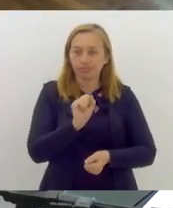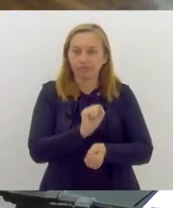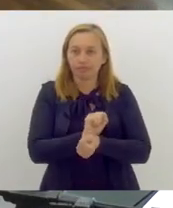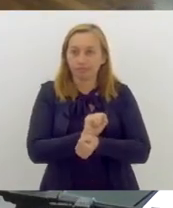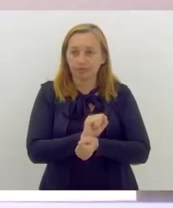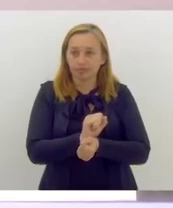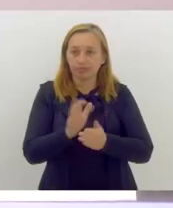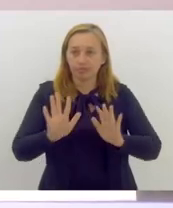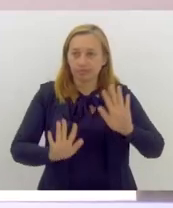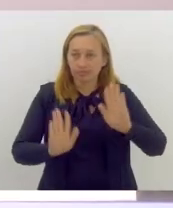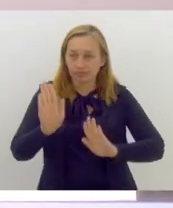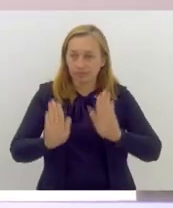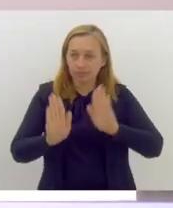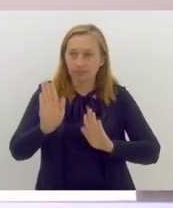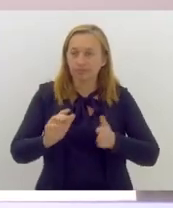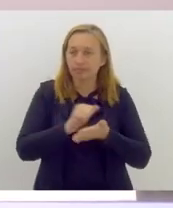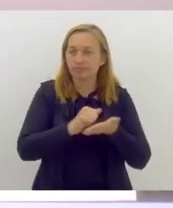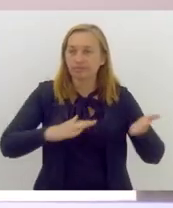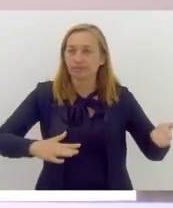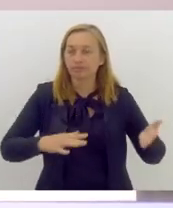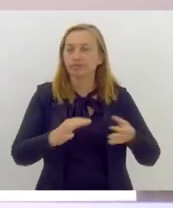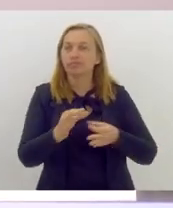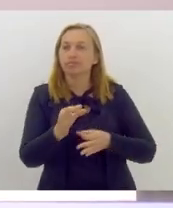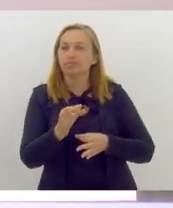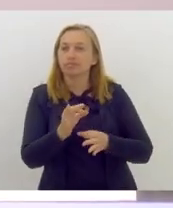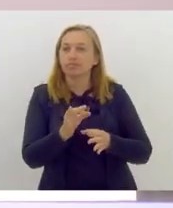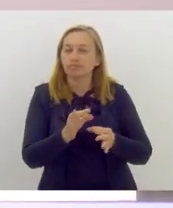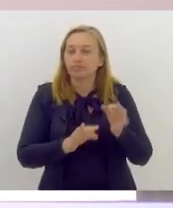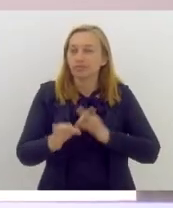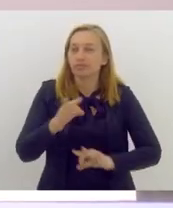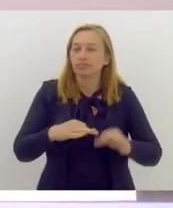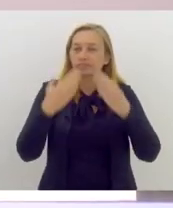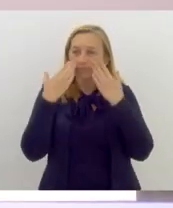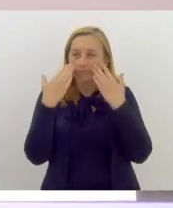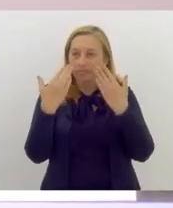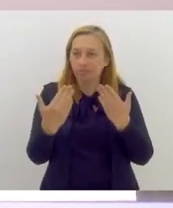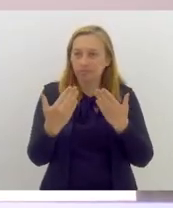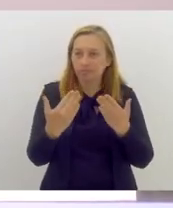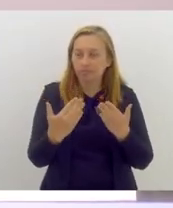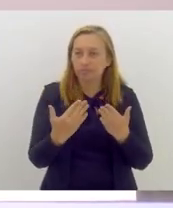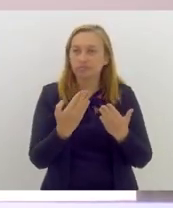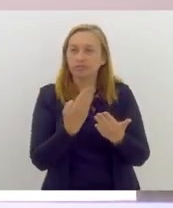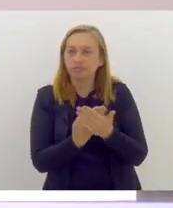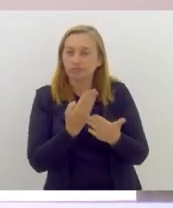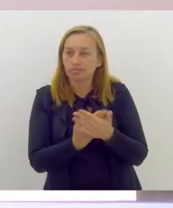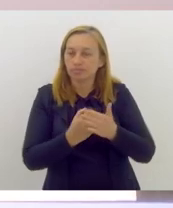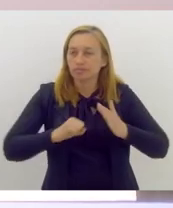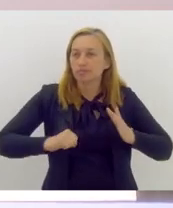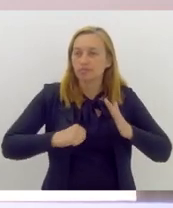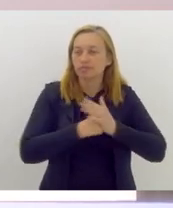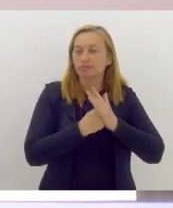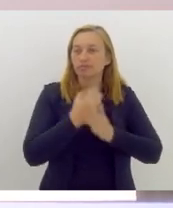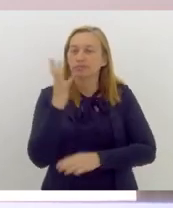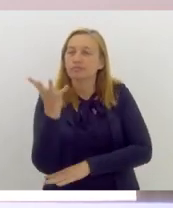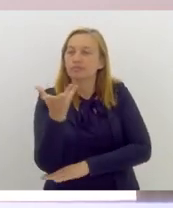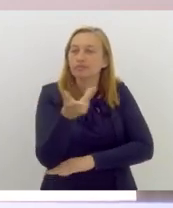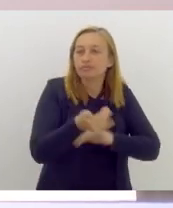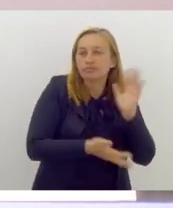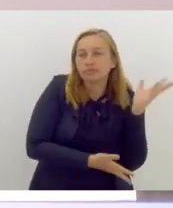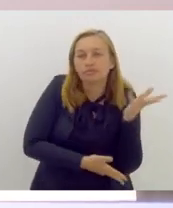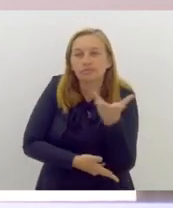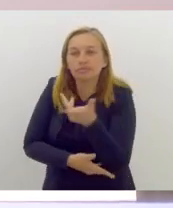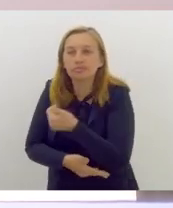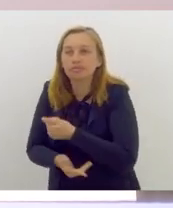e das atividades do projeto até que fosse apresentado e aprovado estudo de relatório de pacto ambiental que foram